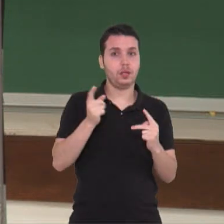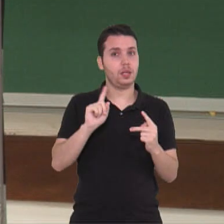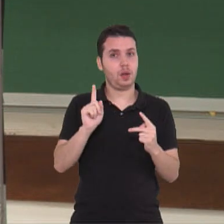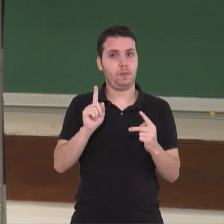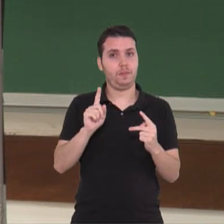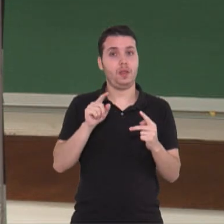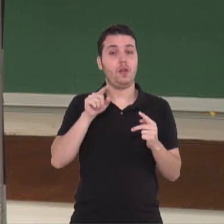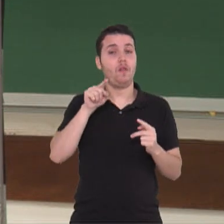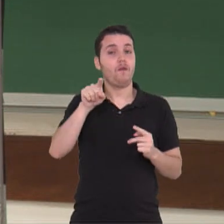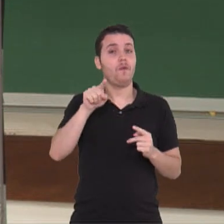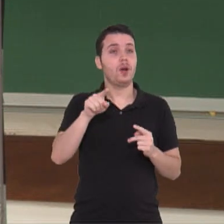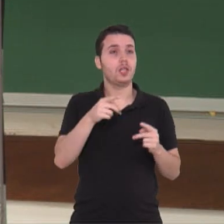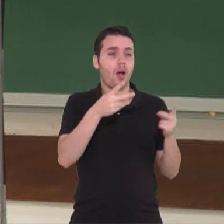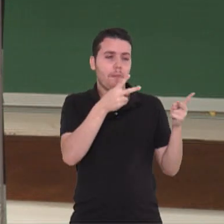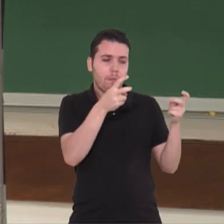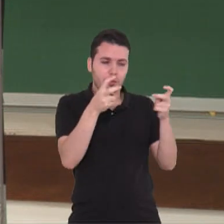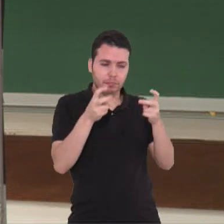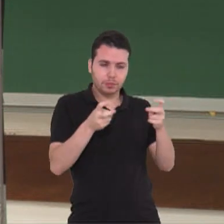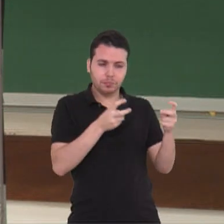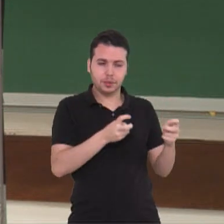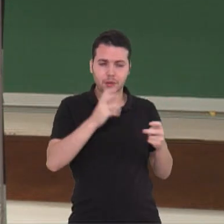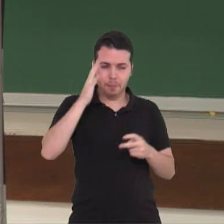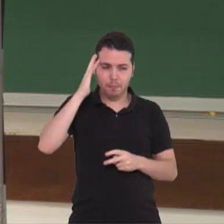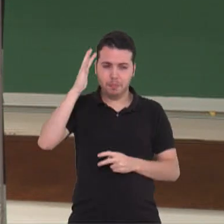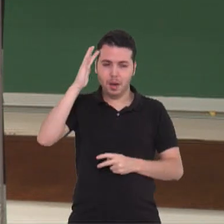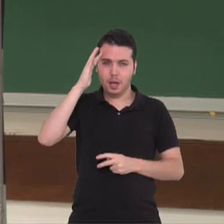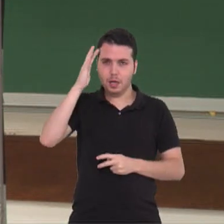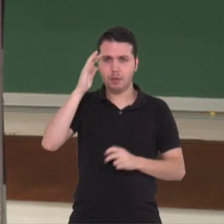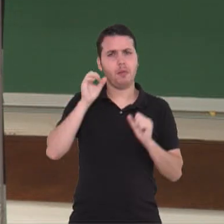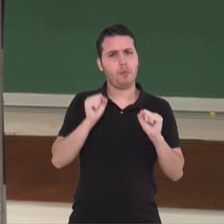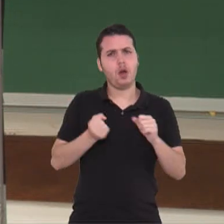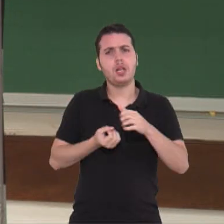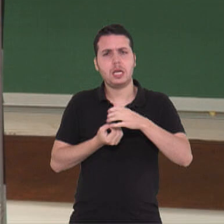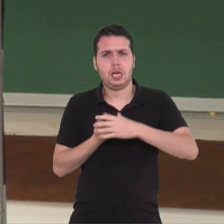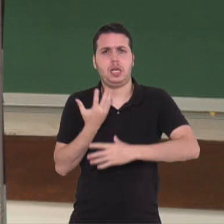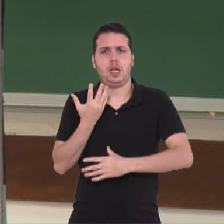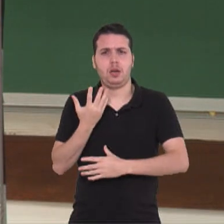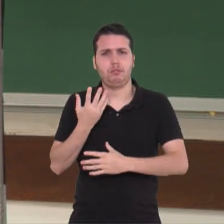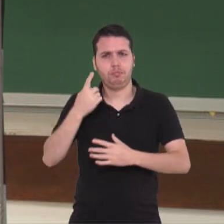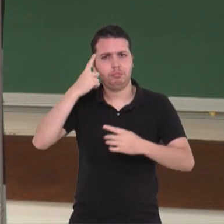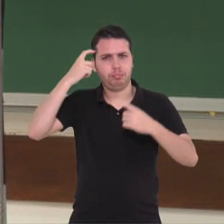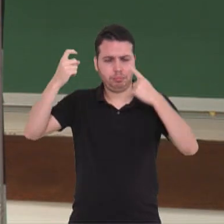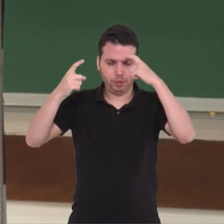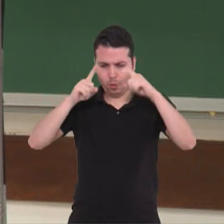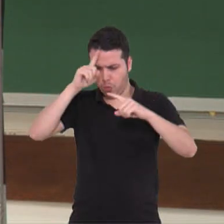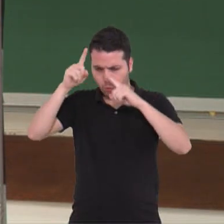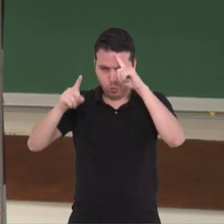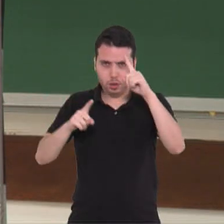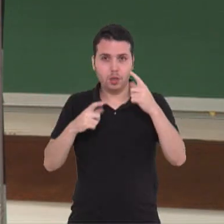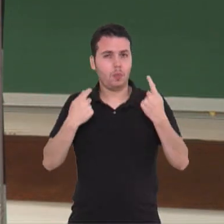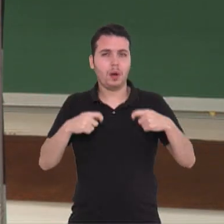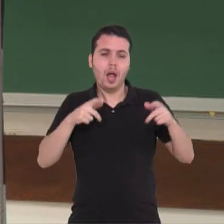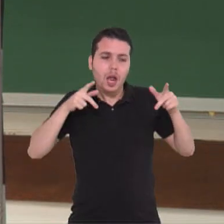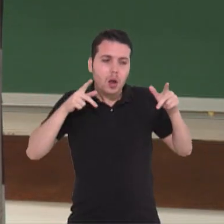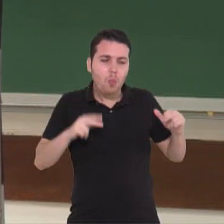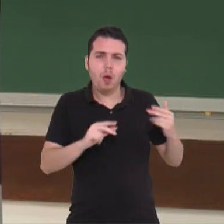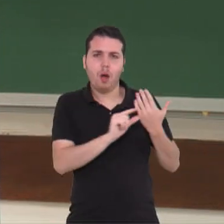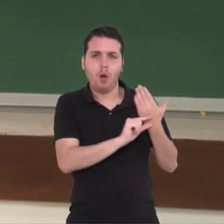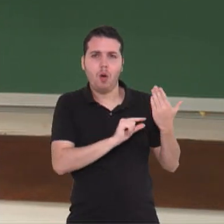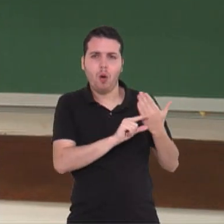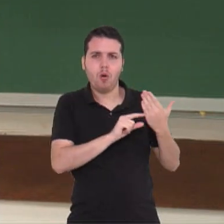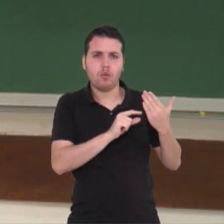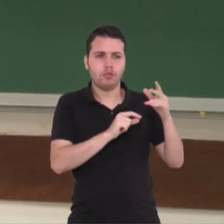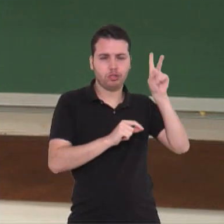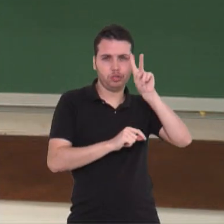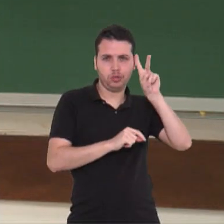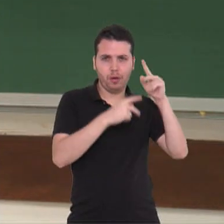observar aqui... Imaginar, você pode criar, não precisa ser necessariamente o que o autor dessa história